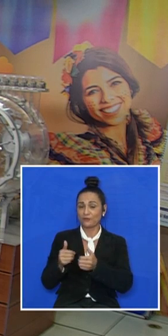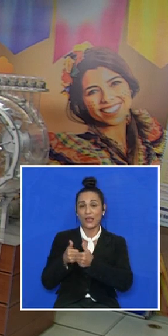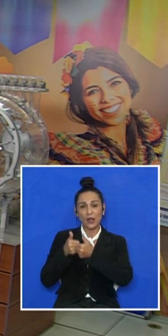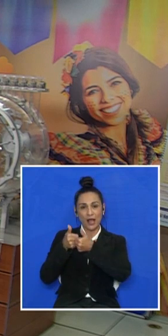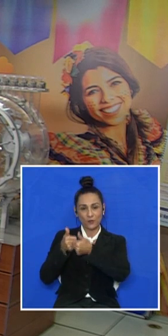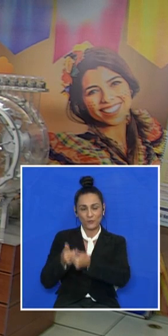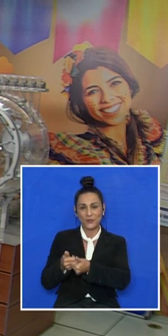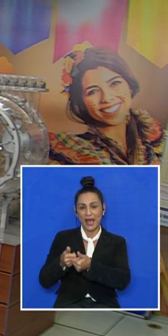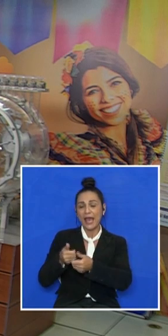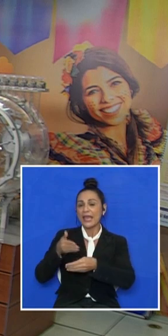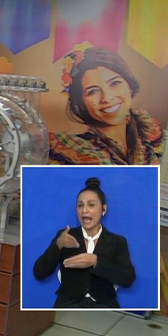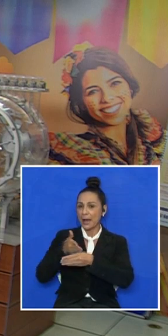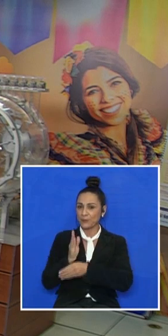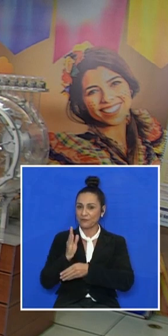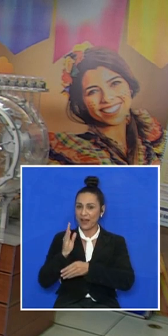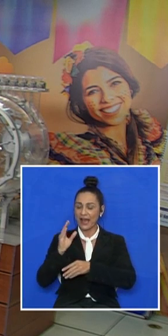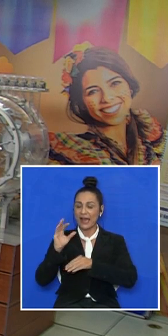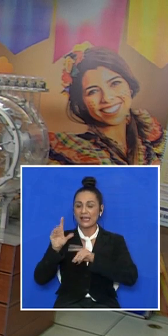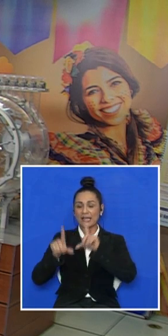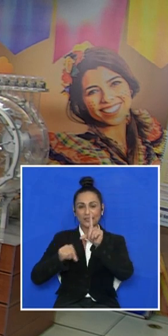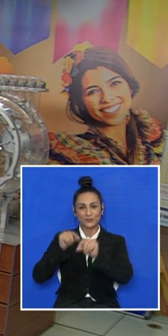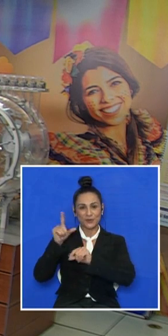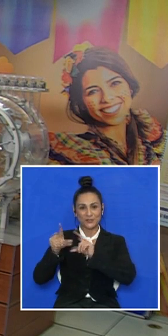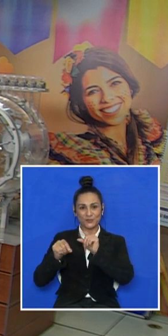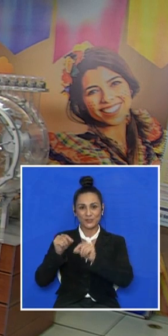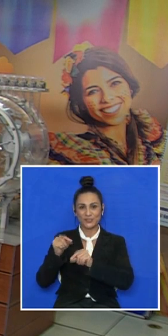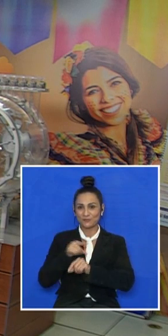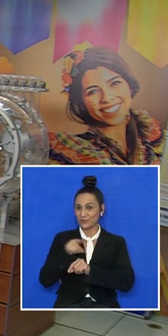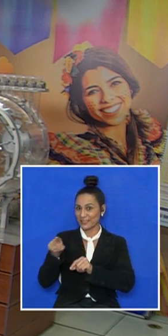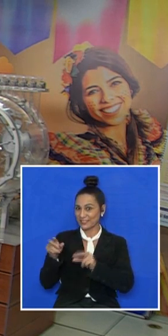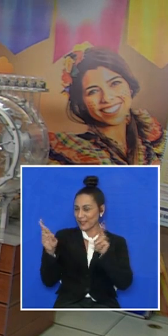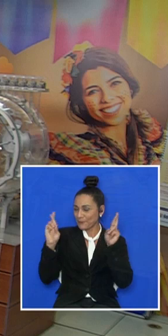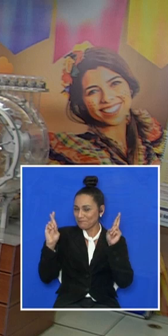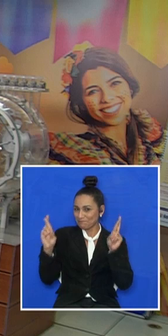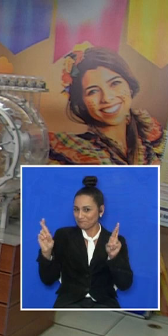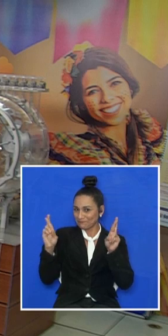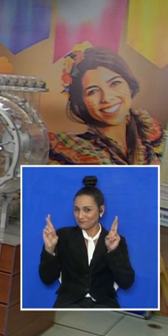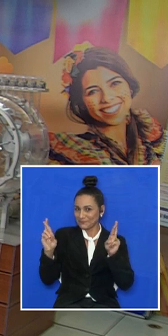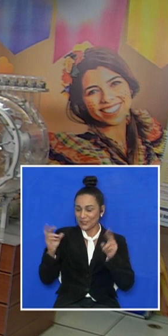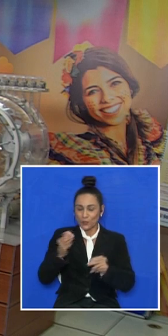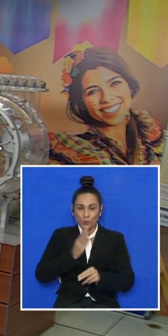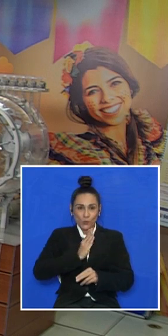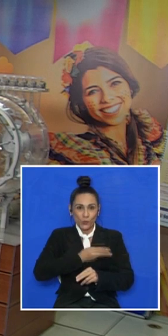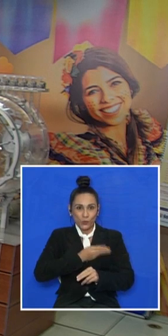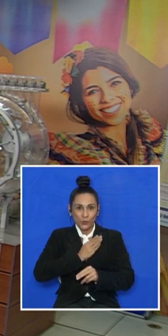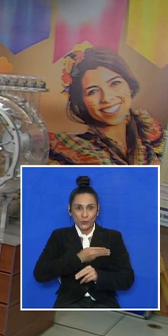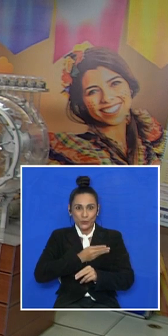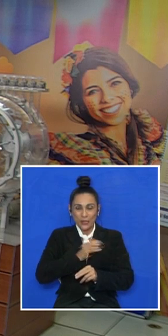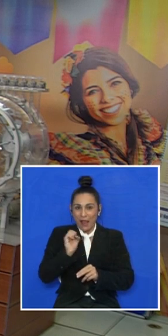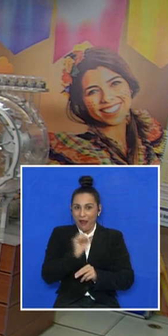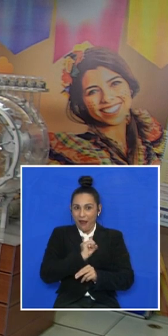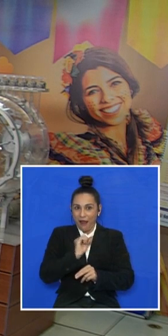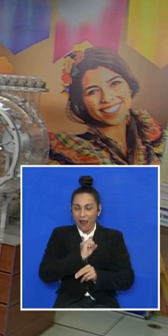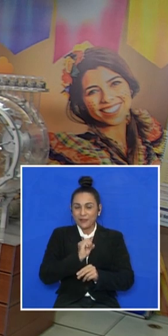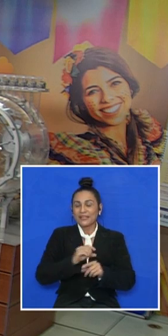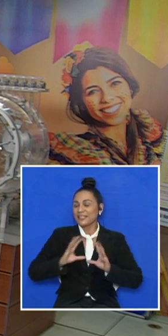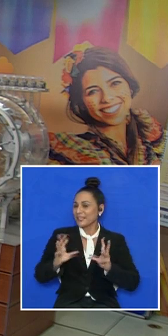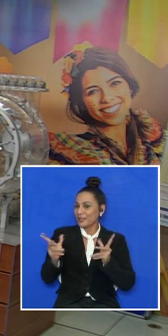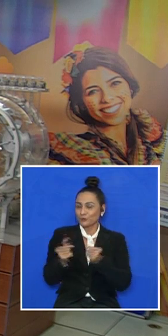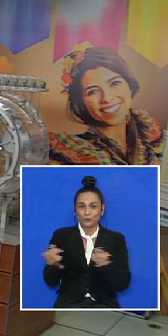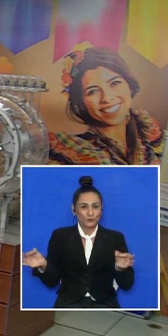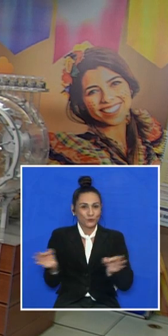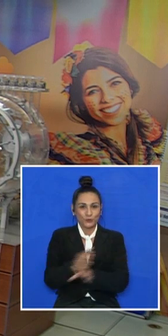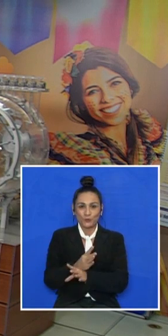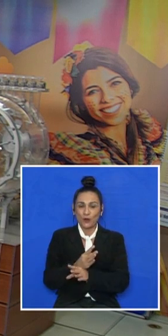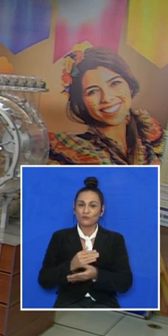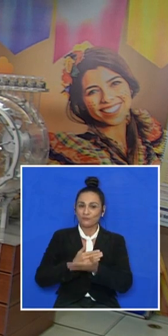vão também validar cada passo do nosso sorteio. Você está preparado? Coração já está acelerado? Por aqui está tudo pronto,